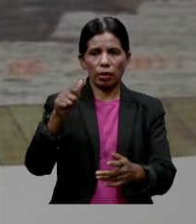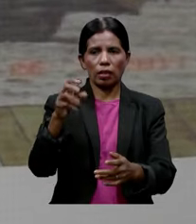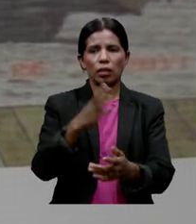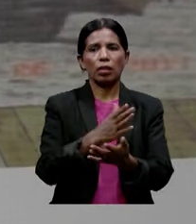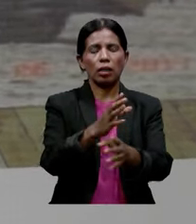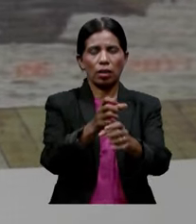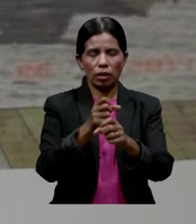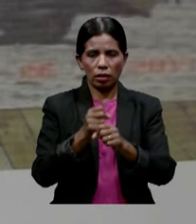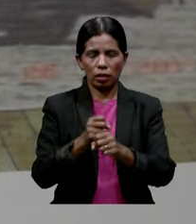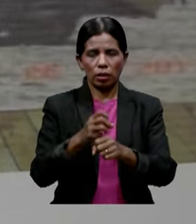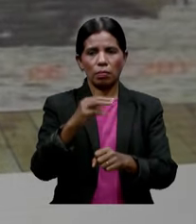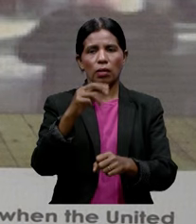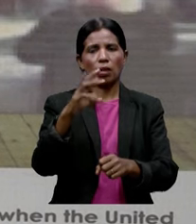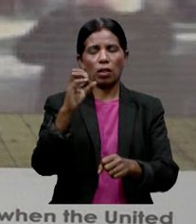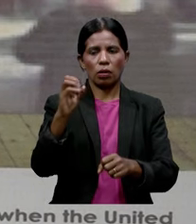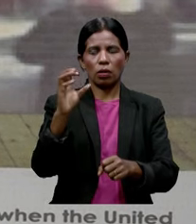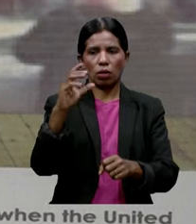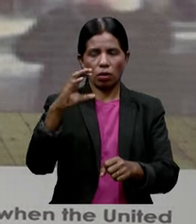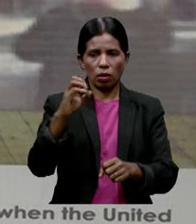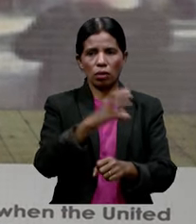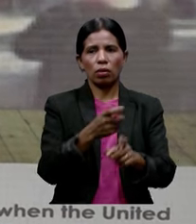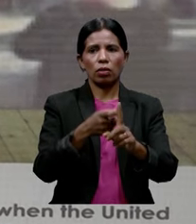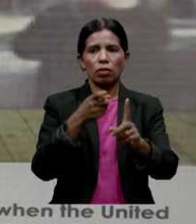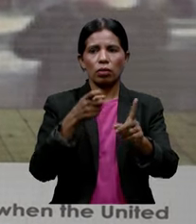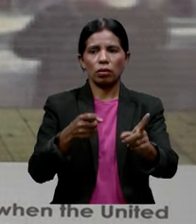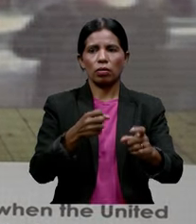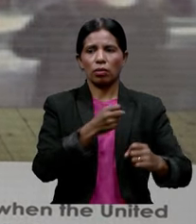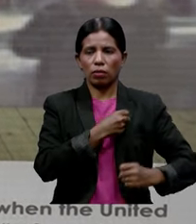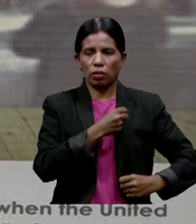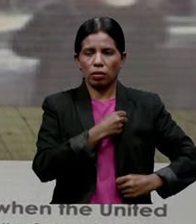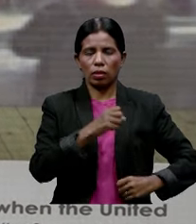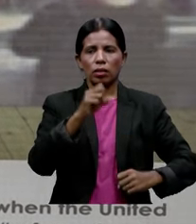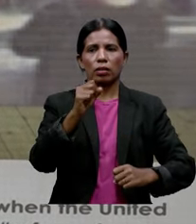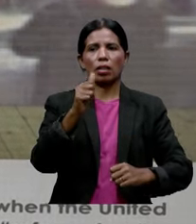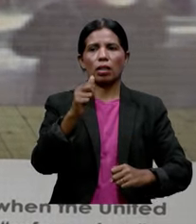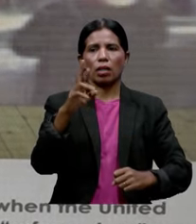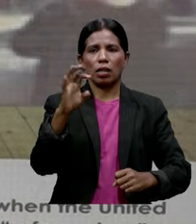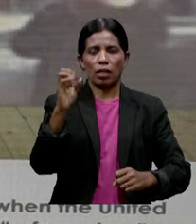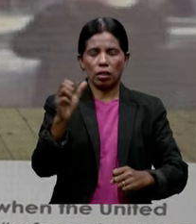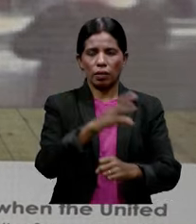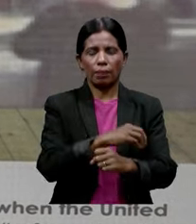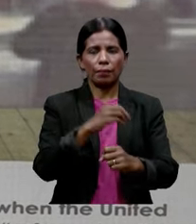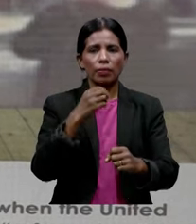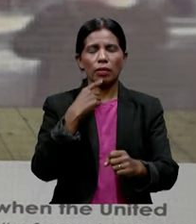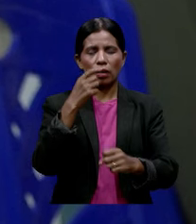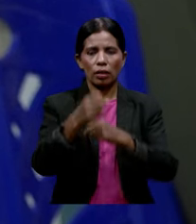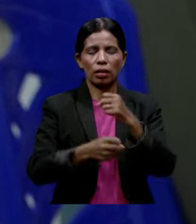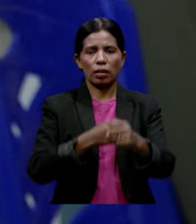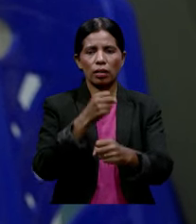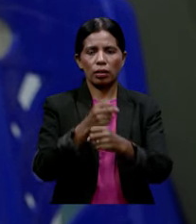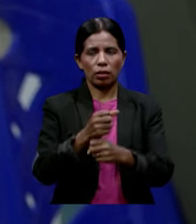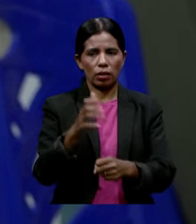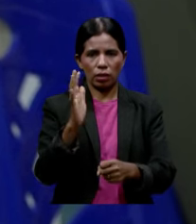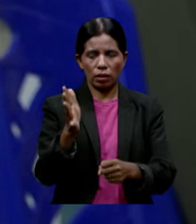disputa entre Marroco no movimento Sira, Rússia Força Popular Sahara, Frente Polisário, durante Tinan Lima